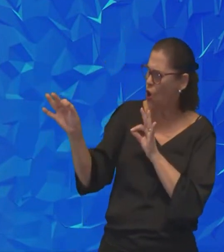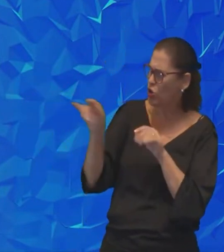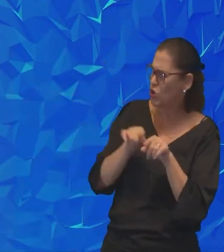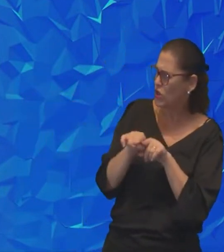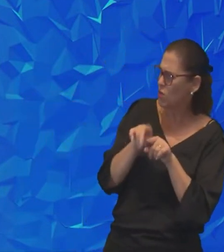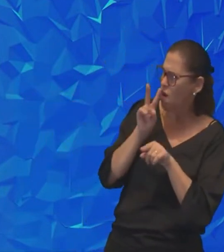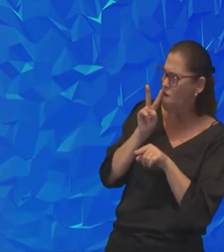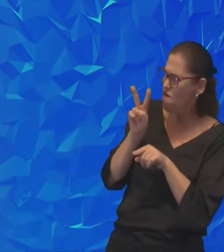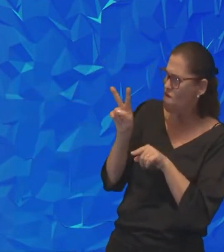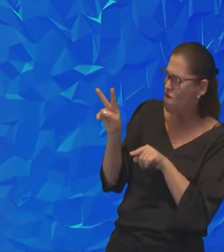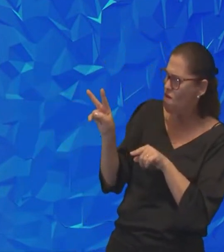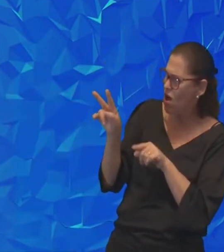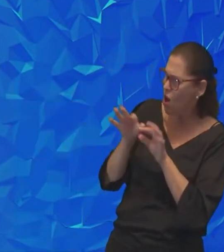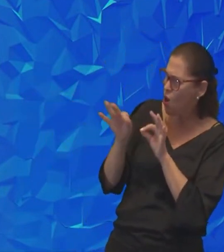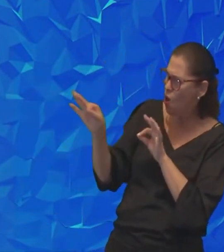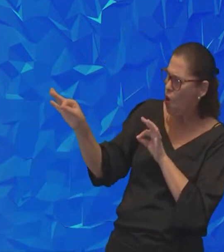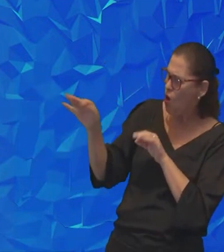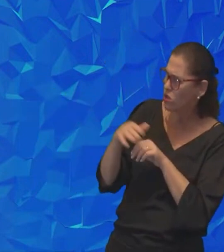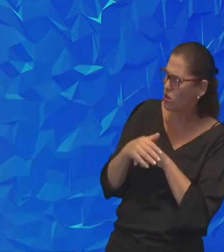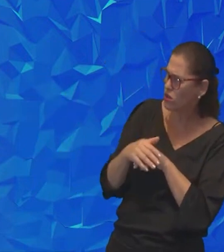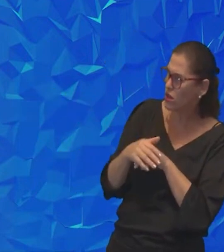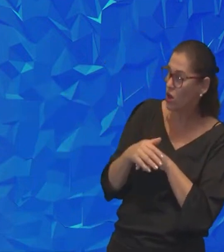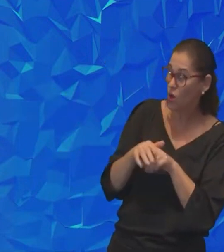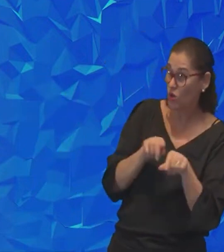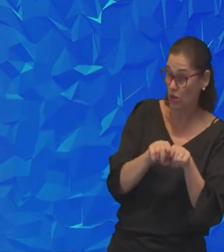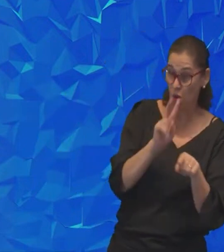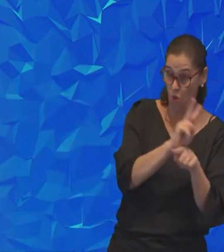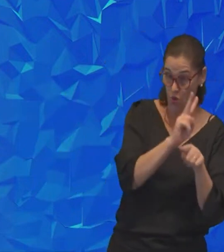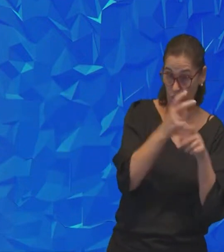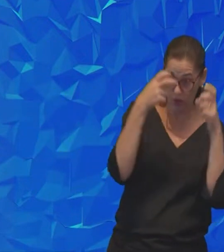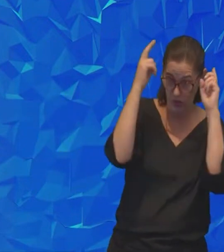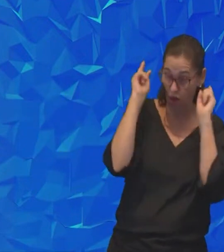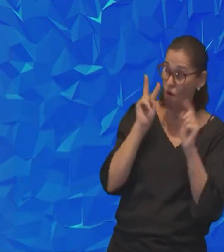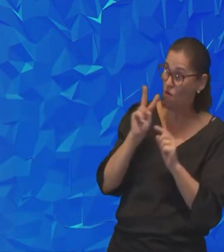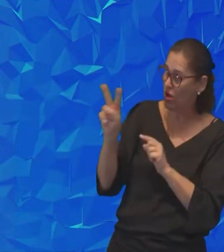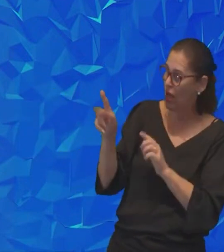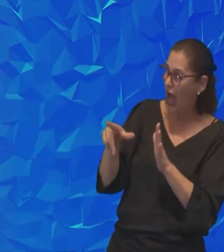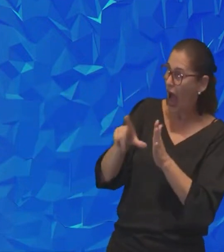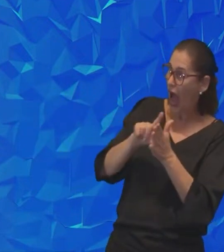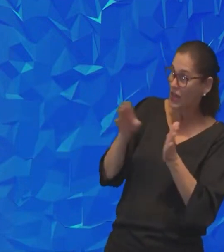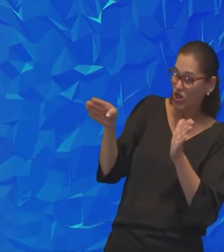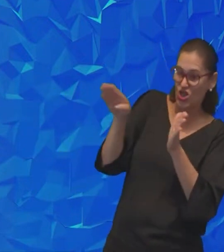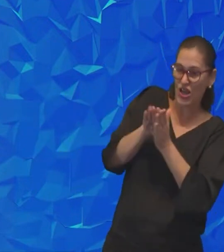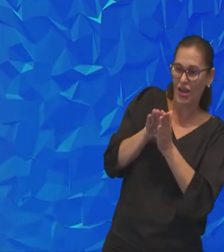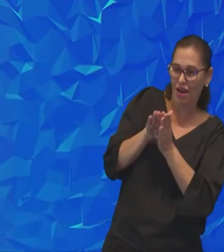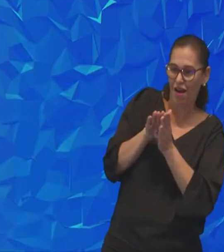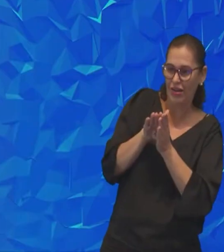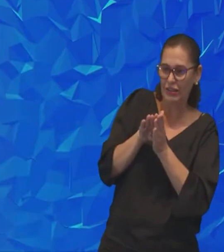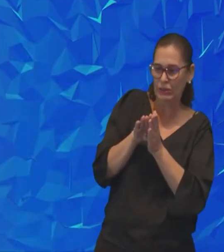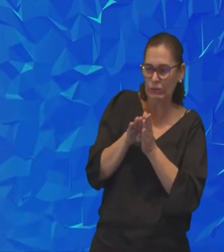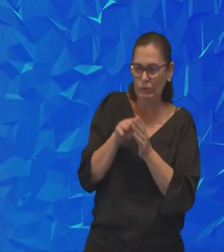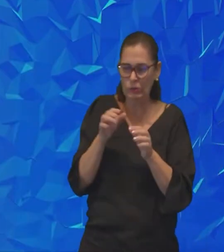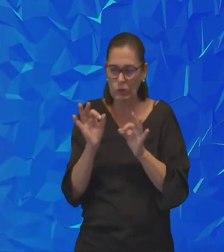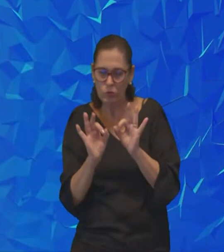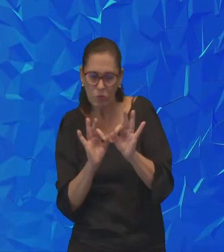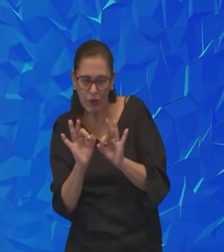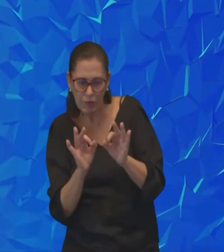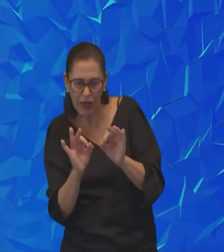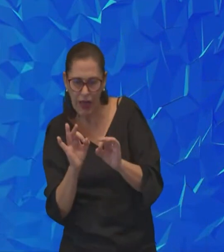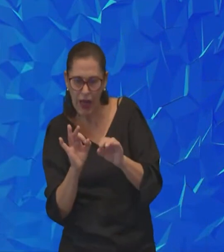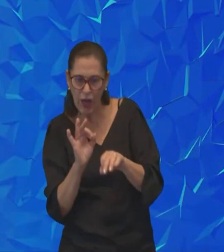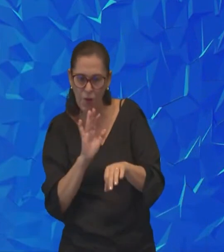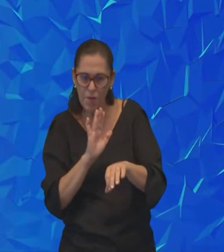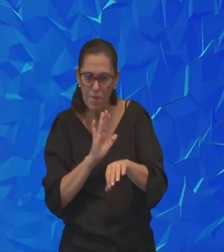cuidando do seu rebanho, diz aqui o verso 18, viram e antes que chegassem, conspiraram contra ele para o